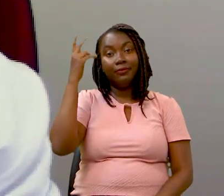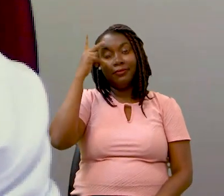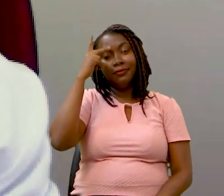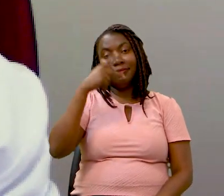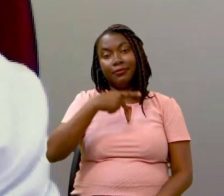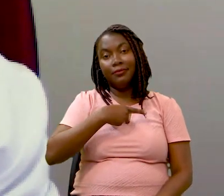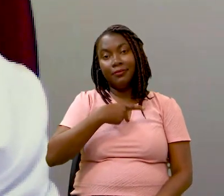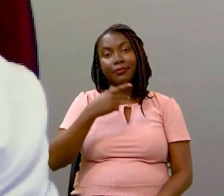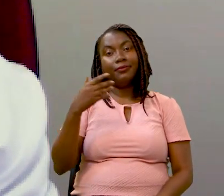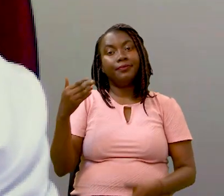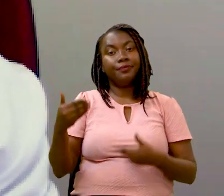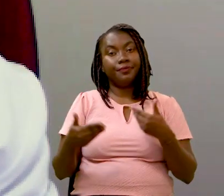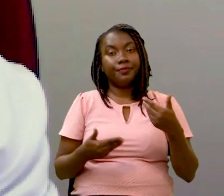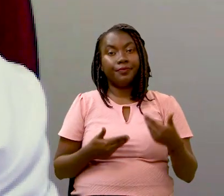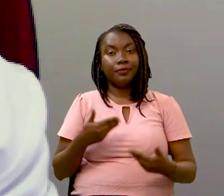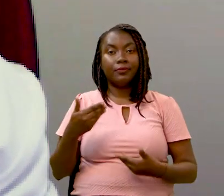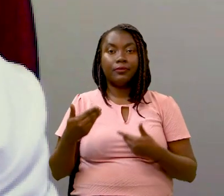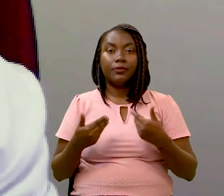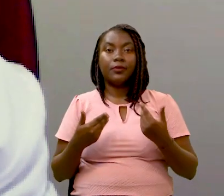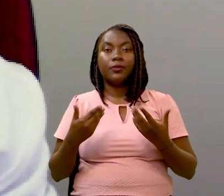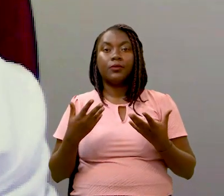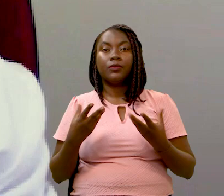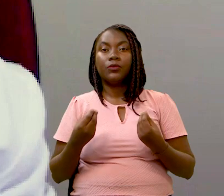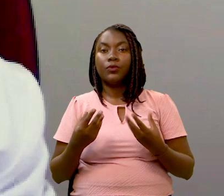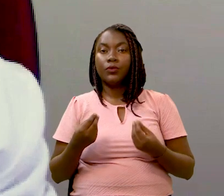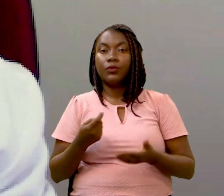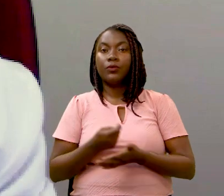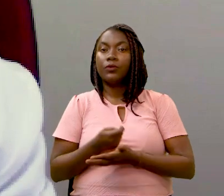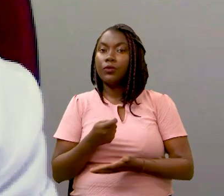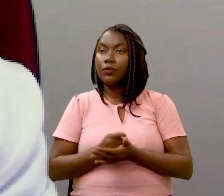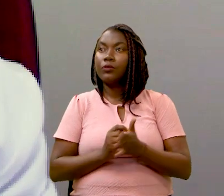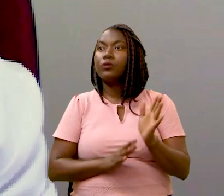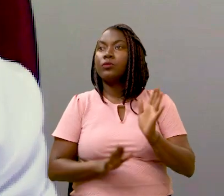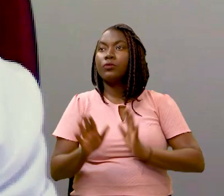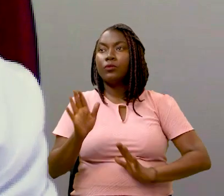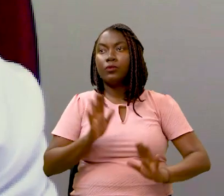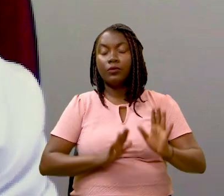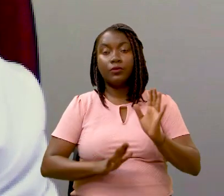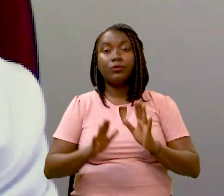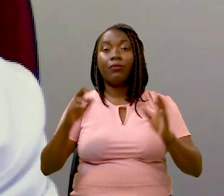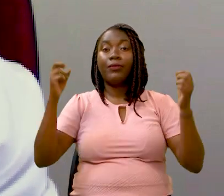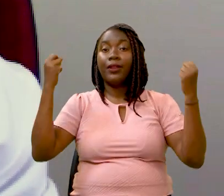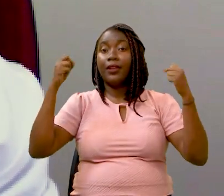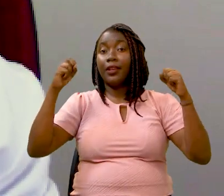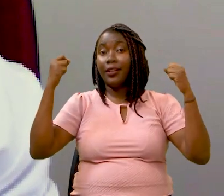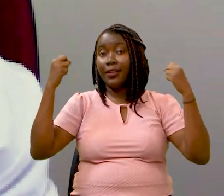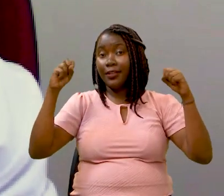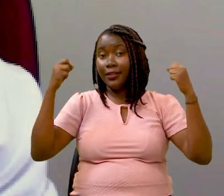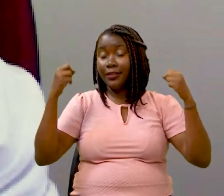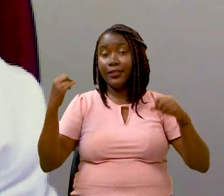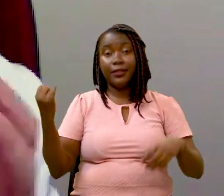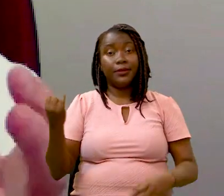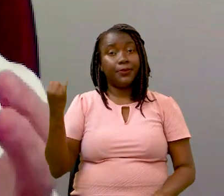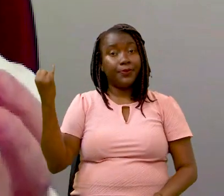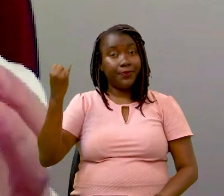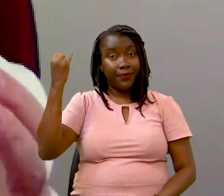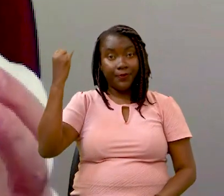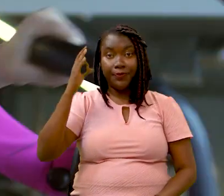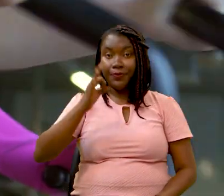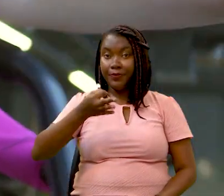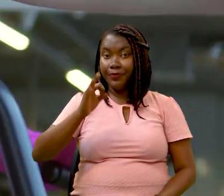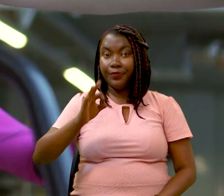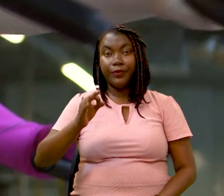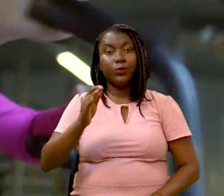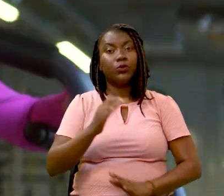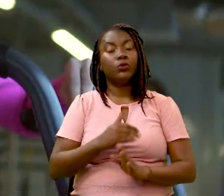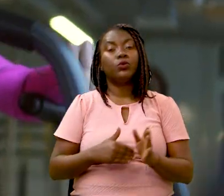uma situação pessoal, então são cuidados extremos, são cuidados muito importantes que devem ser feitos. Atividade física é